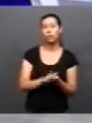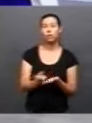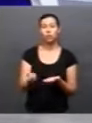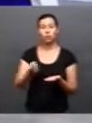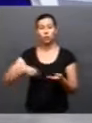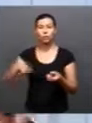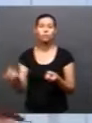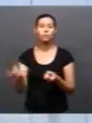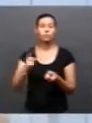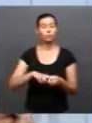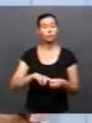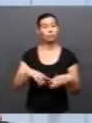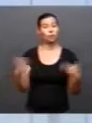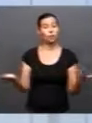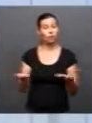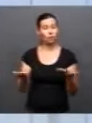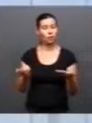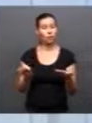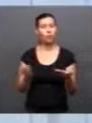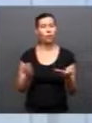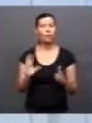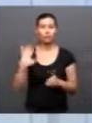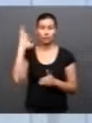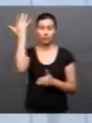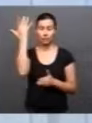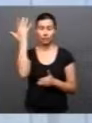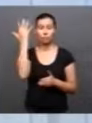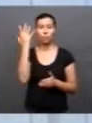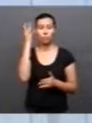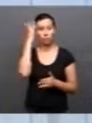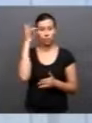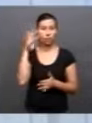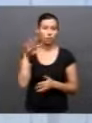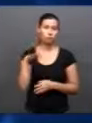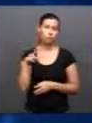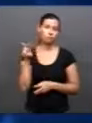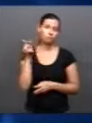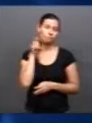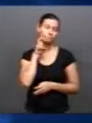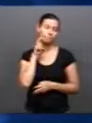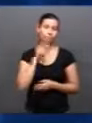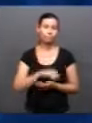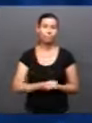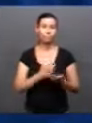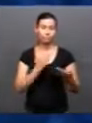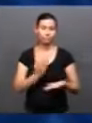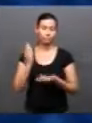nosso debate. Nós vamos agora para a previsão do tempo para amanhã.